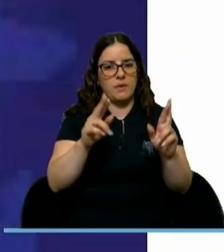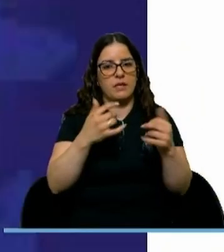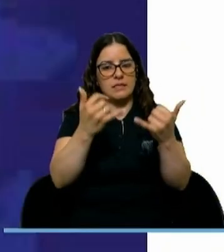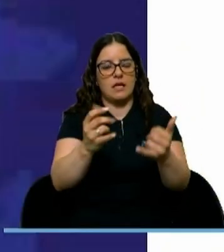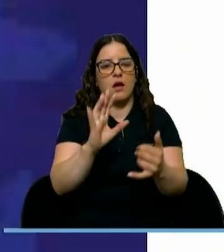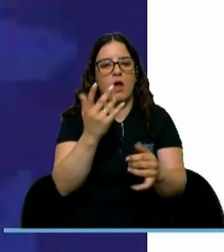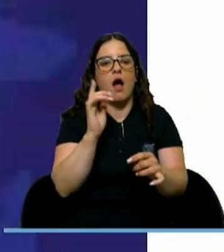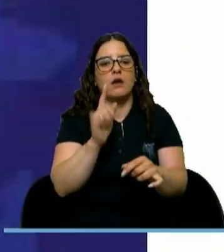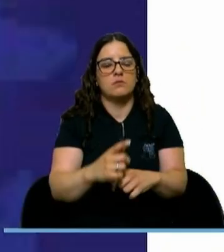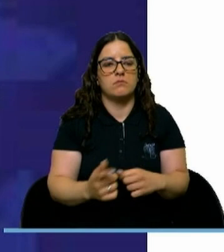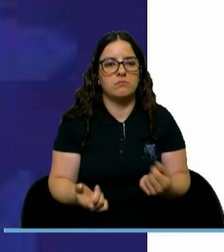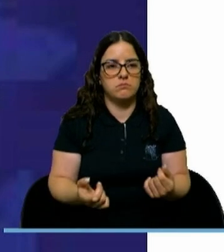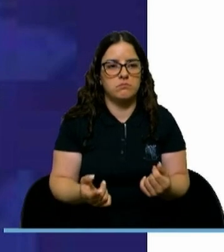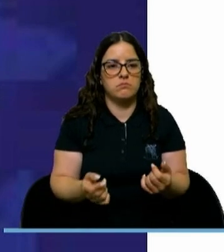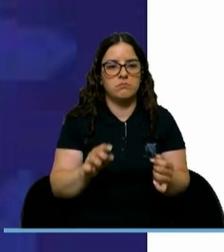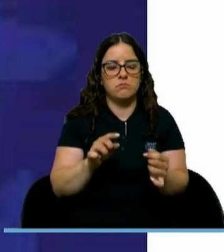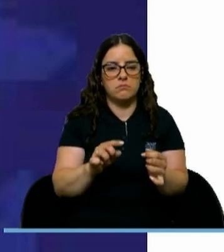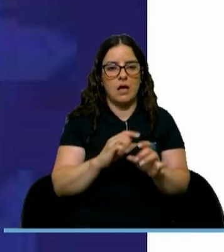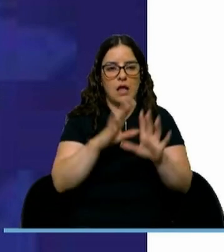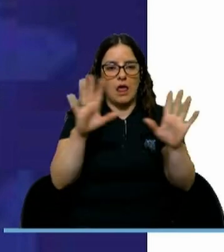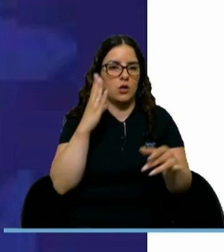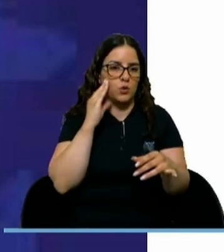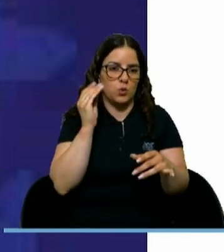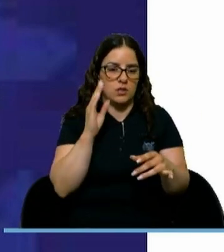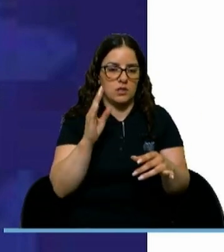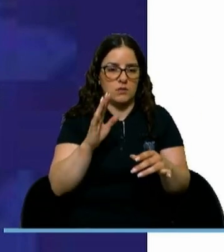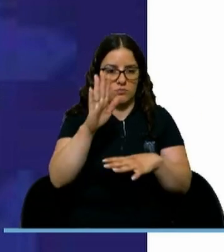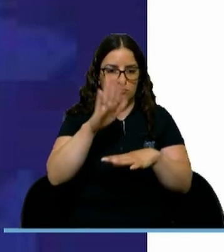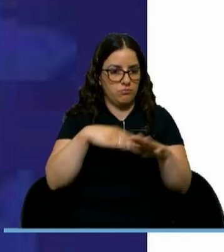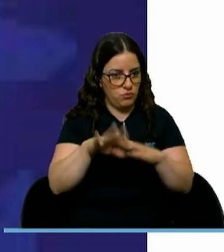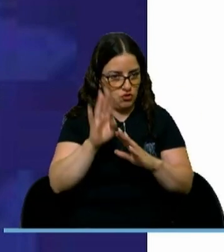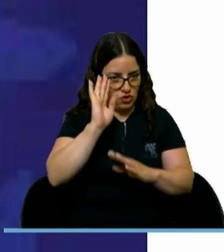seguir? Claramente, aquilo que a Suíça já fez,